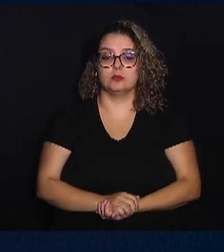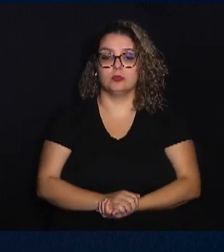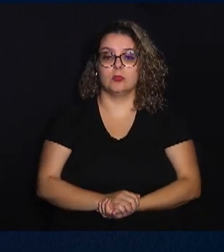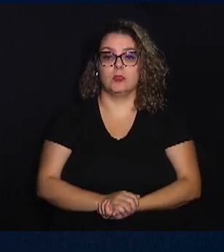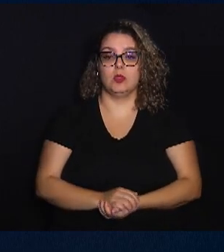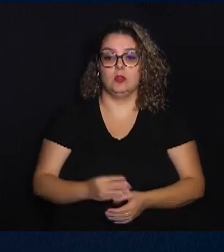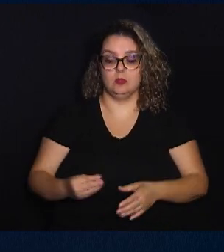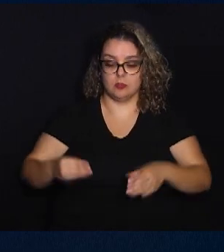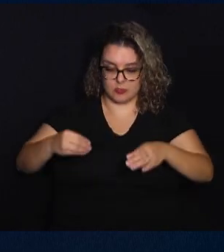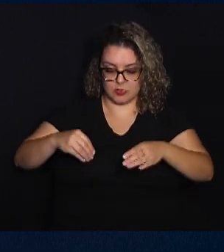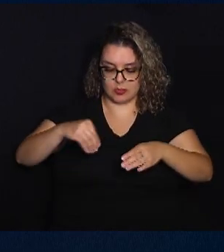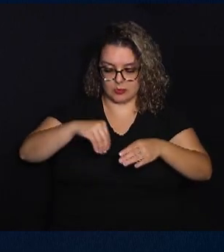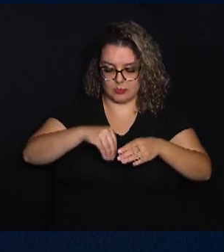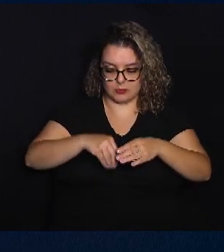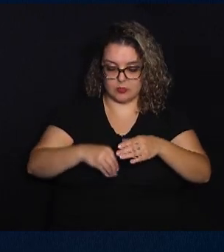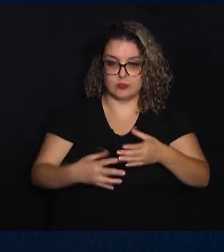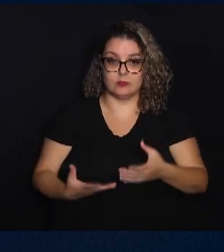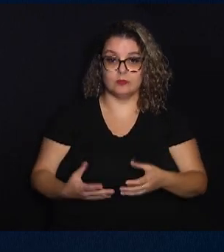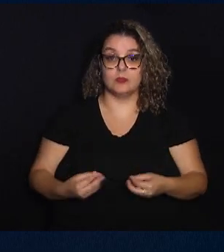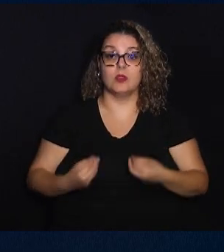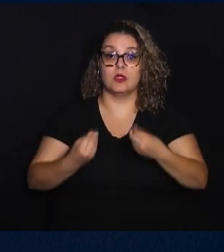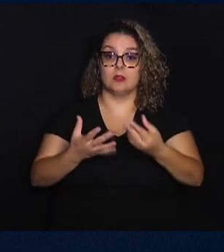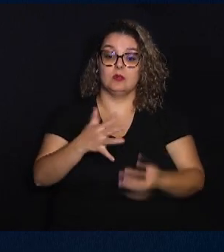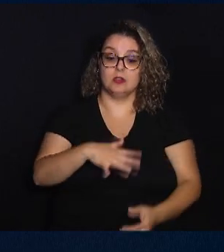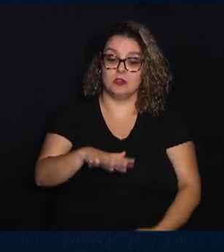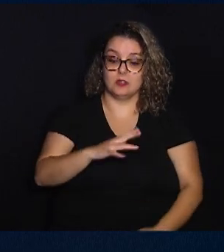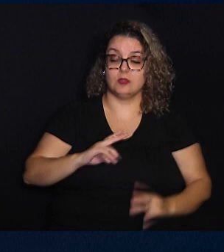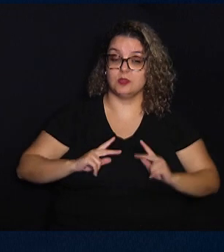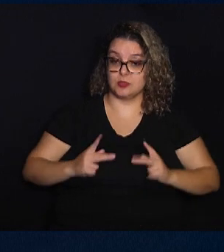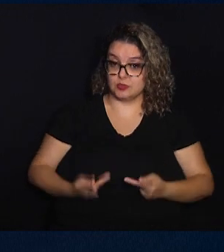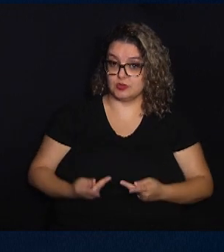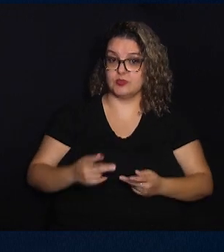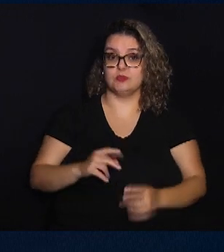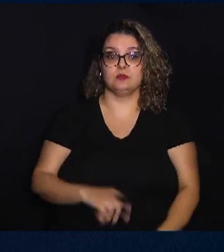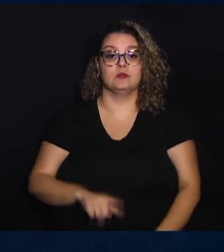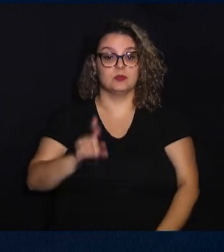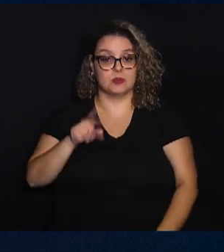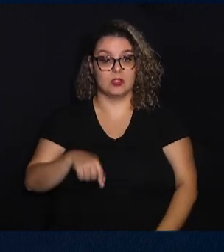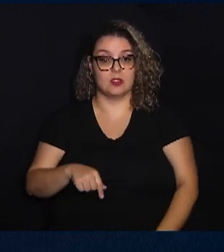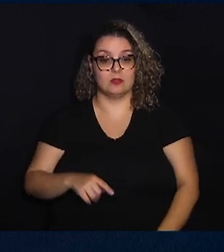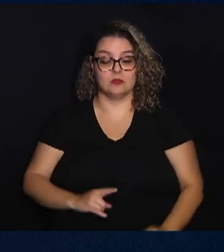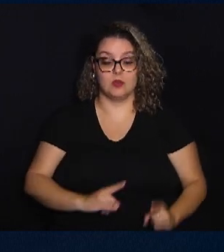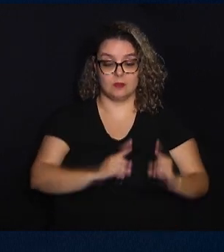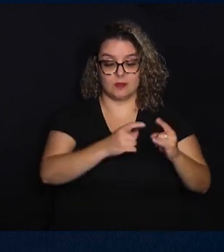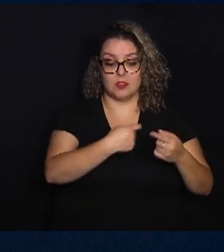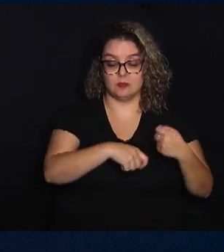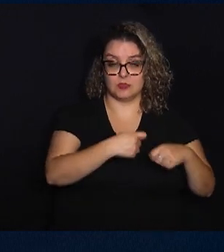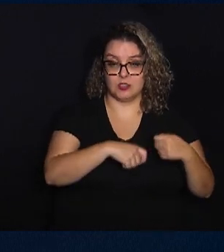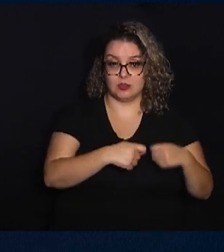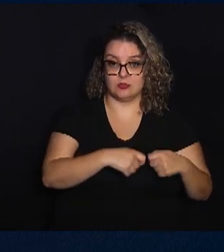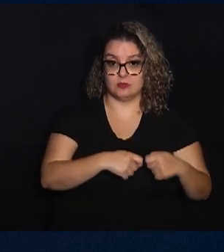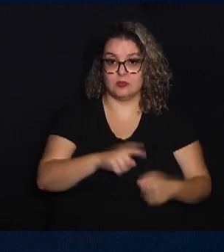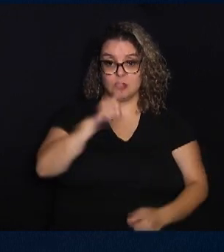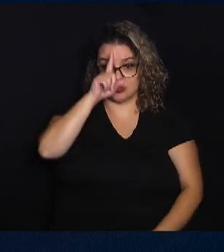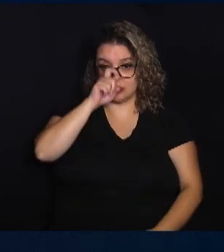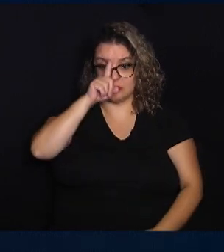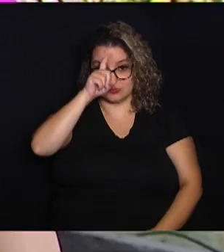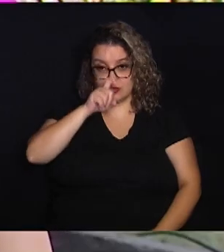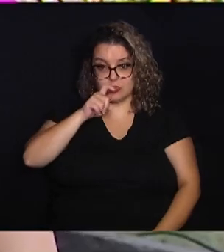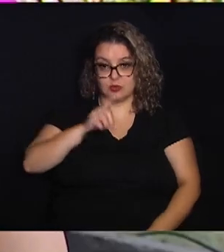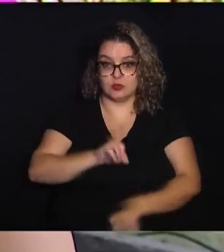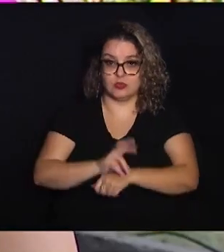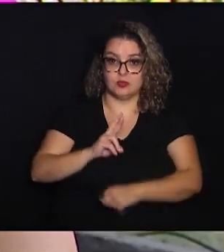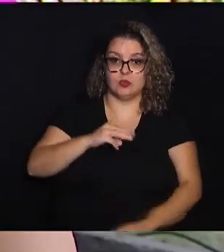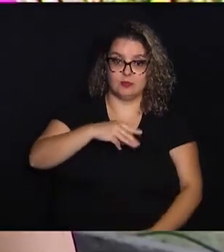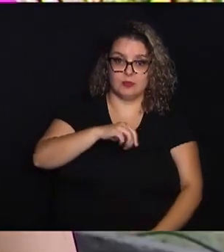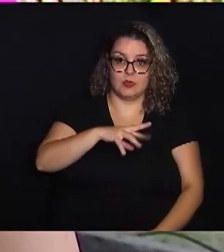saco plástico e entregue na área de humanização, que fica no prédio administrativo do Hospital Dr. Mário Gatti.